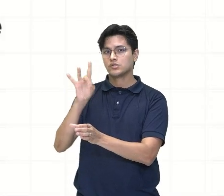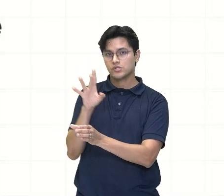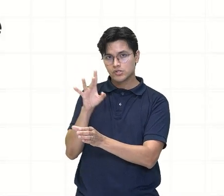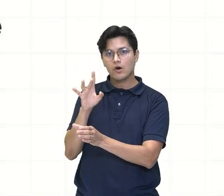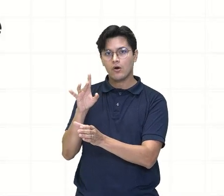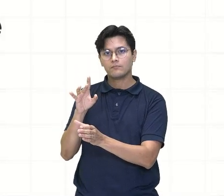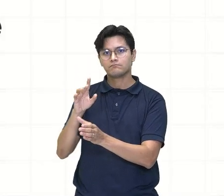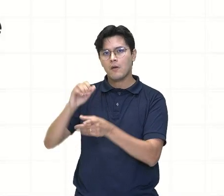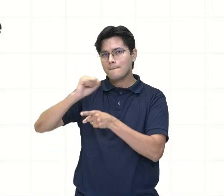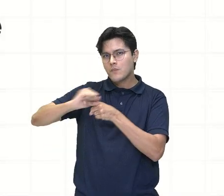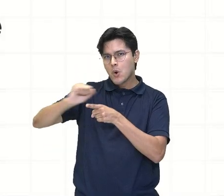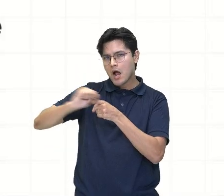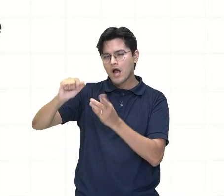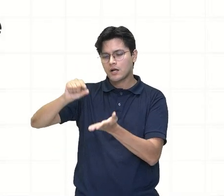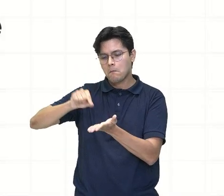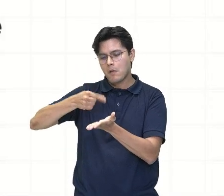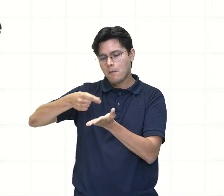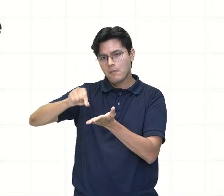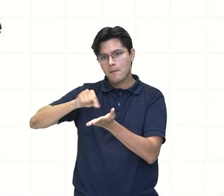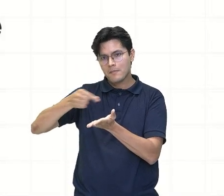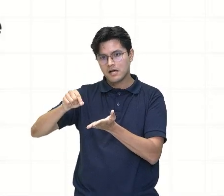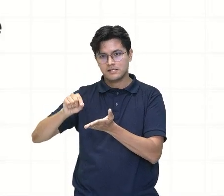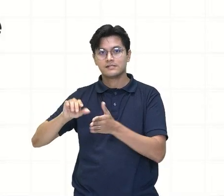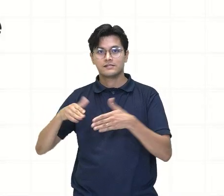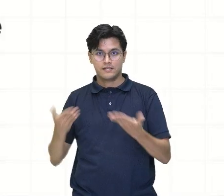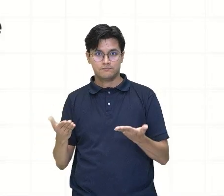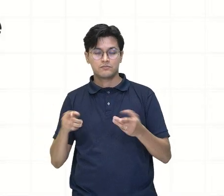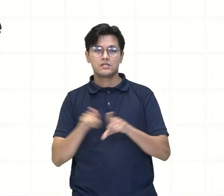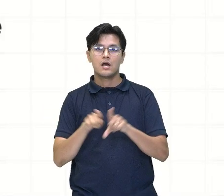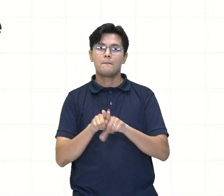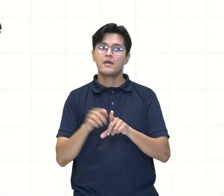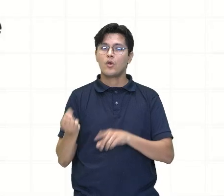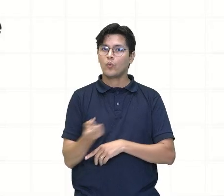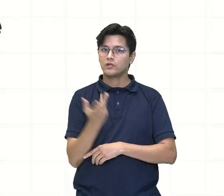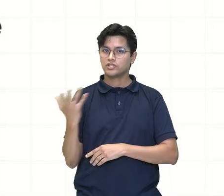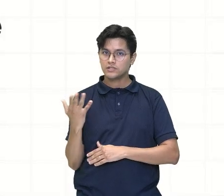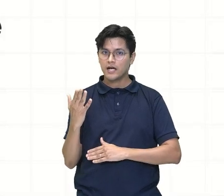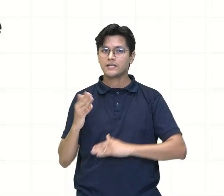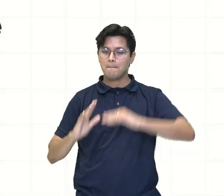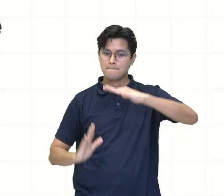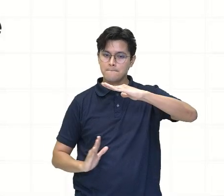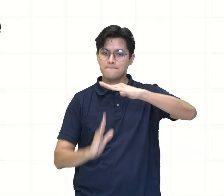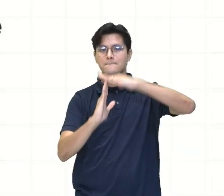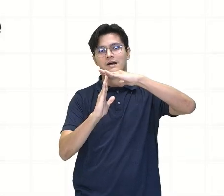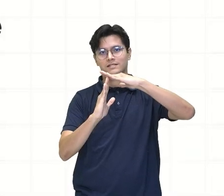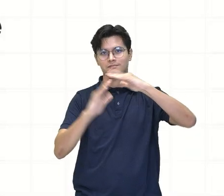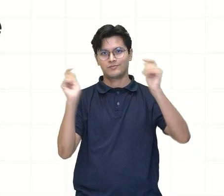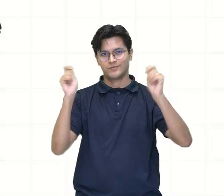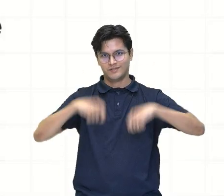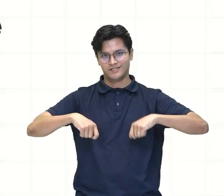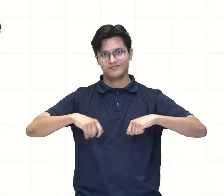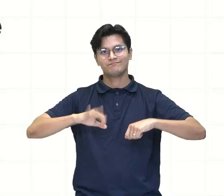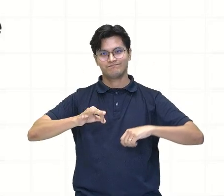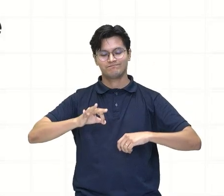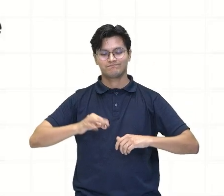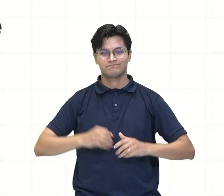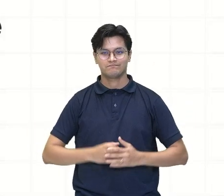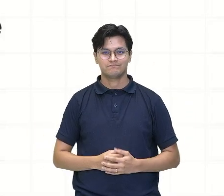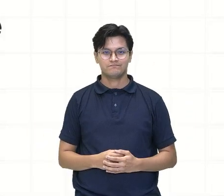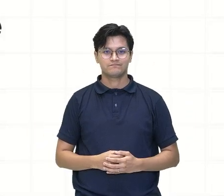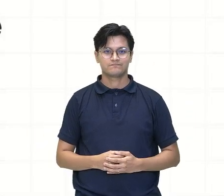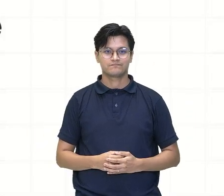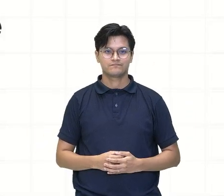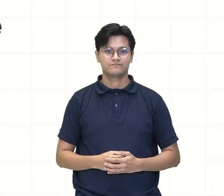bom? E aí tem que ser na maior quantidade possível. Tá bom? Maior quantidade